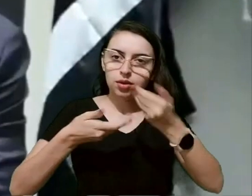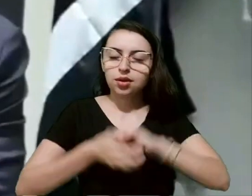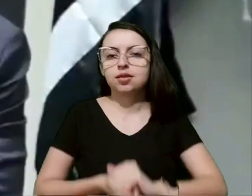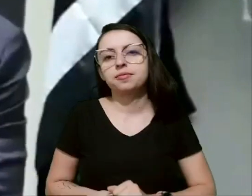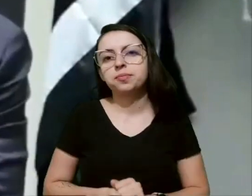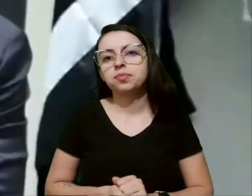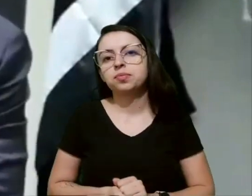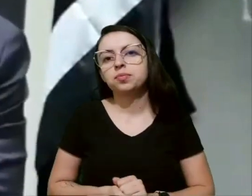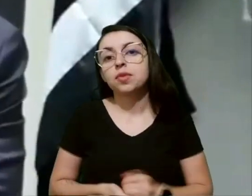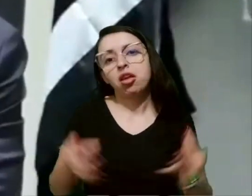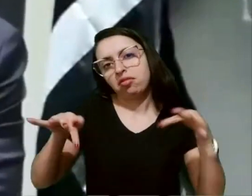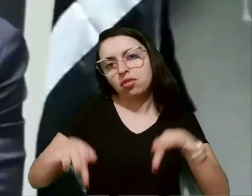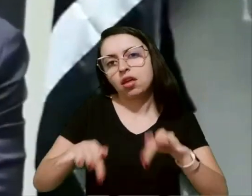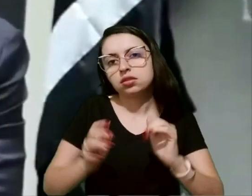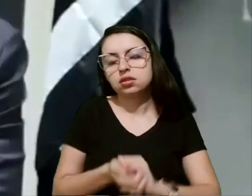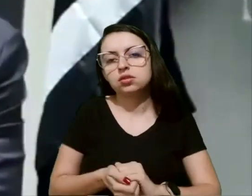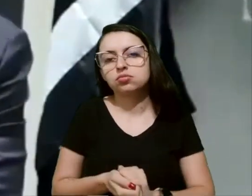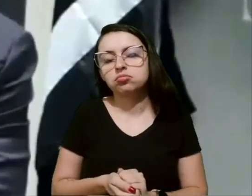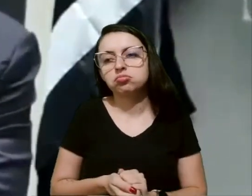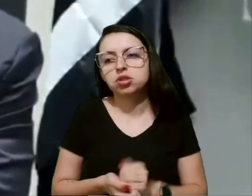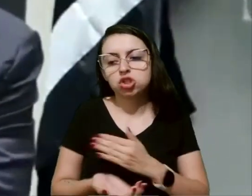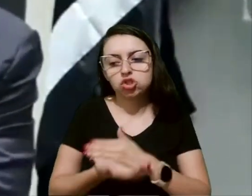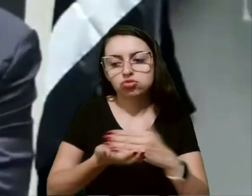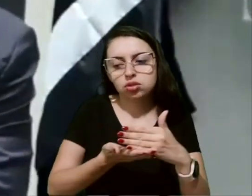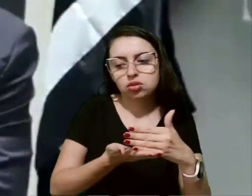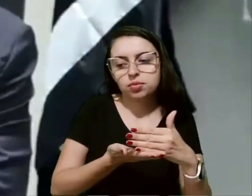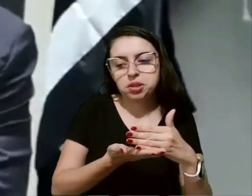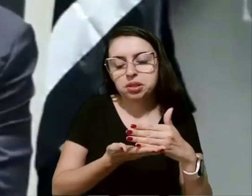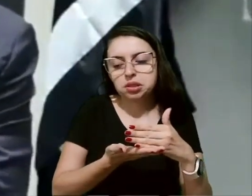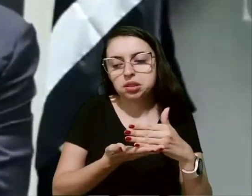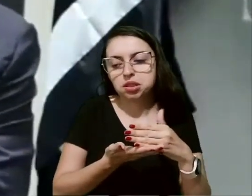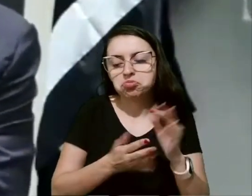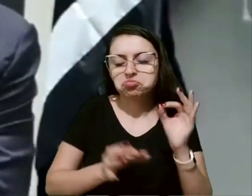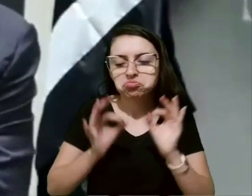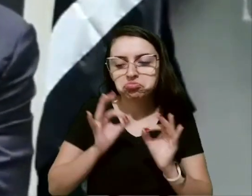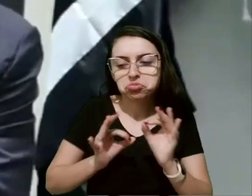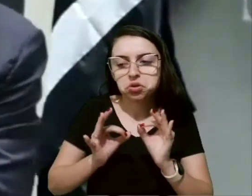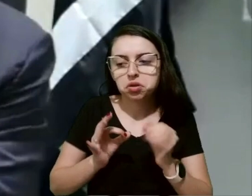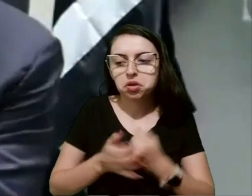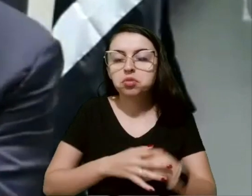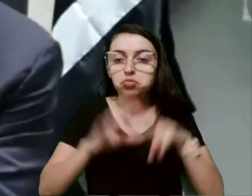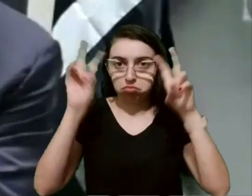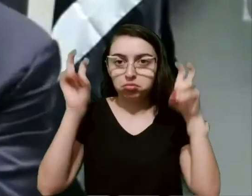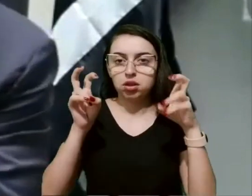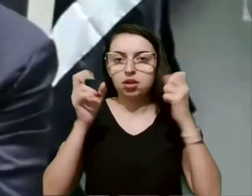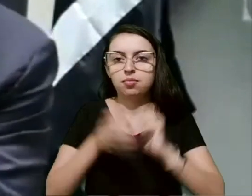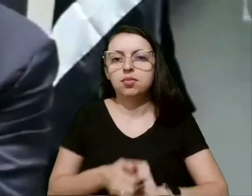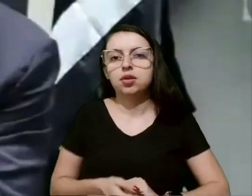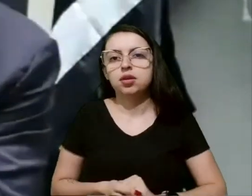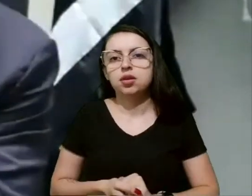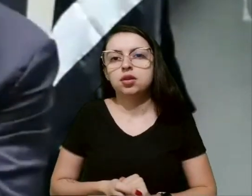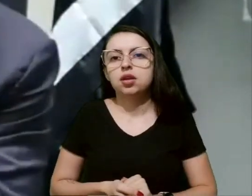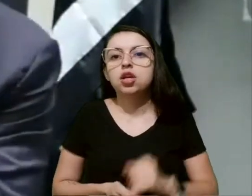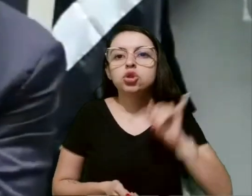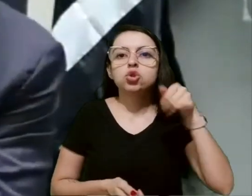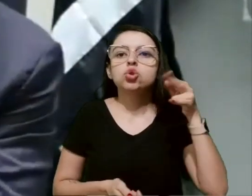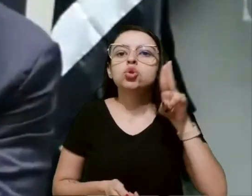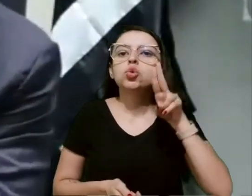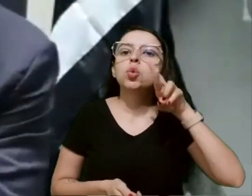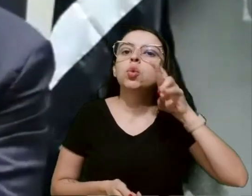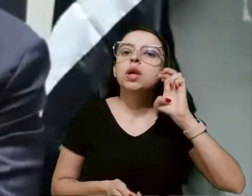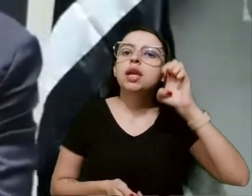E, enfim, já adentrando aqui um pouco no tema, né, jurimetria,